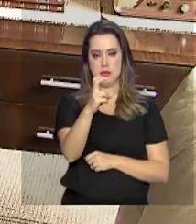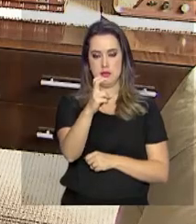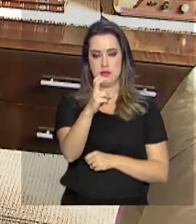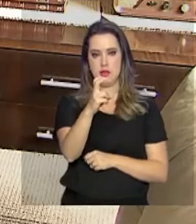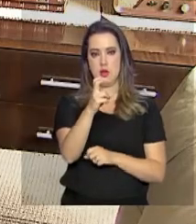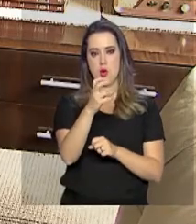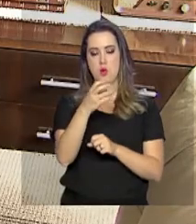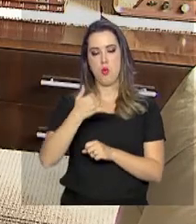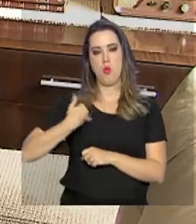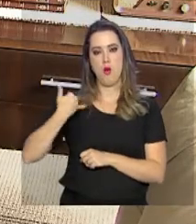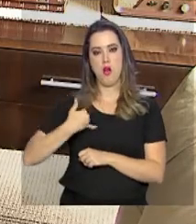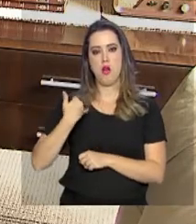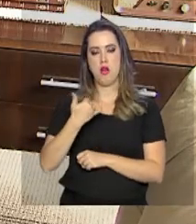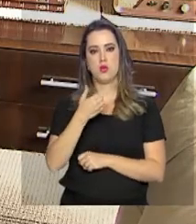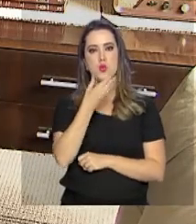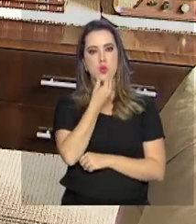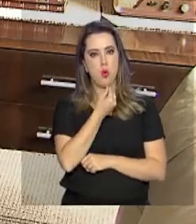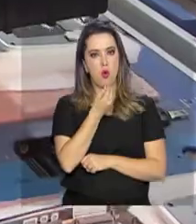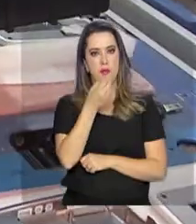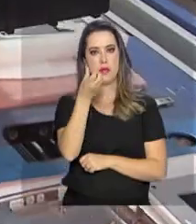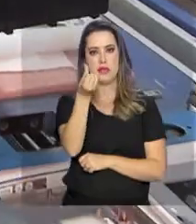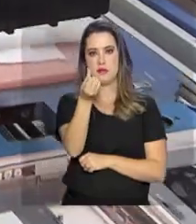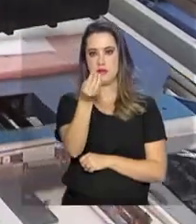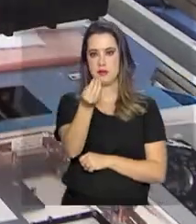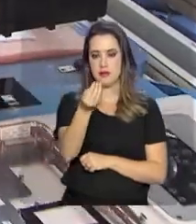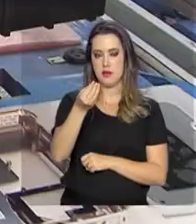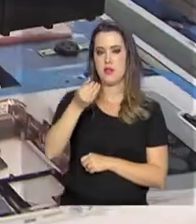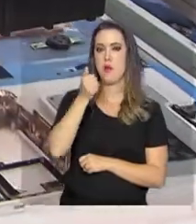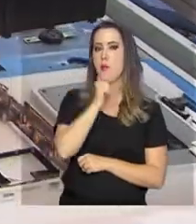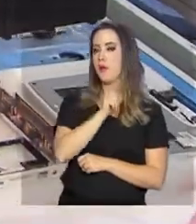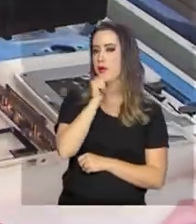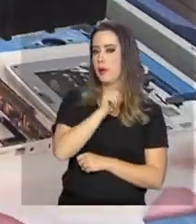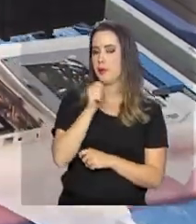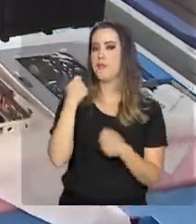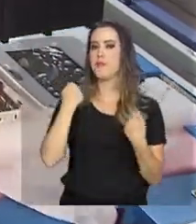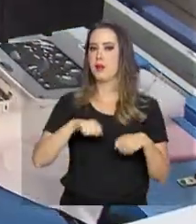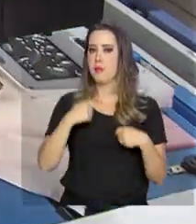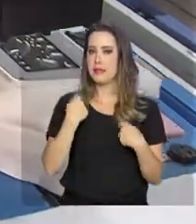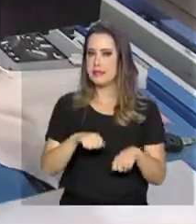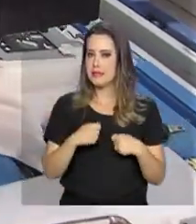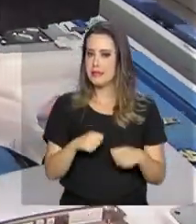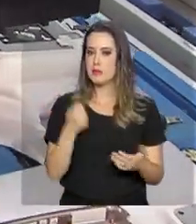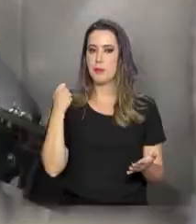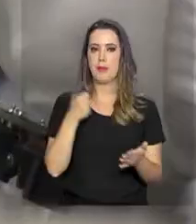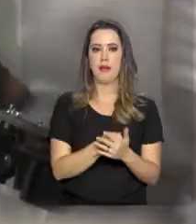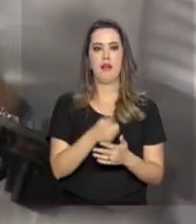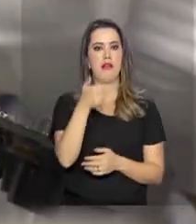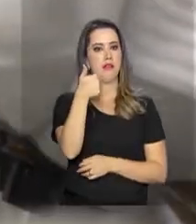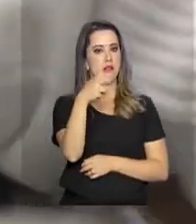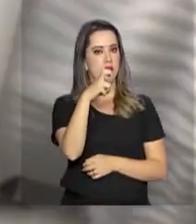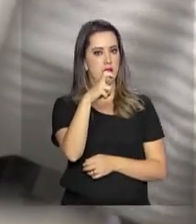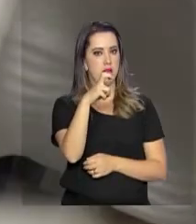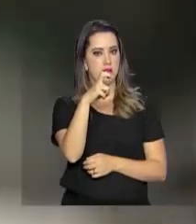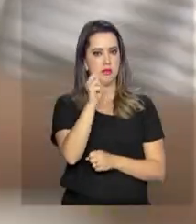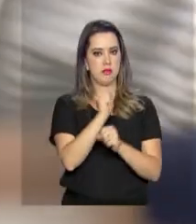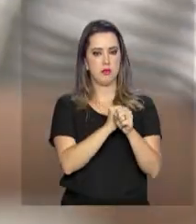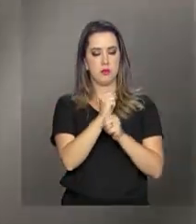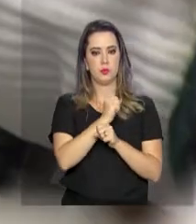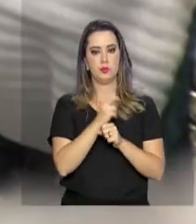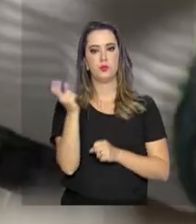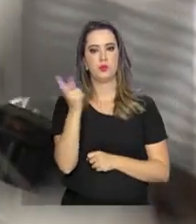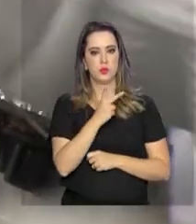trabalhadora 60 neste caso eles precisam ter contribuído por pelo menos 15 anos nas duas modalidades